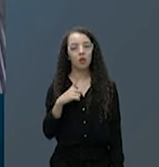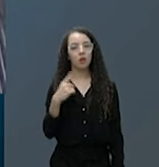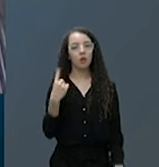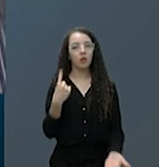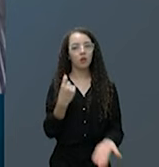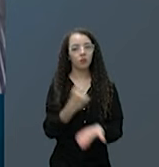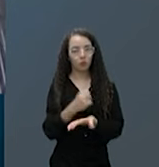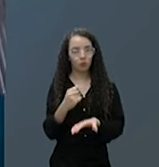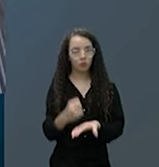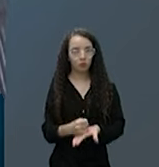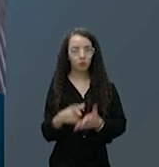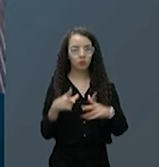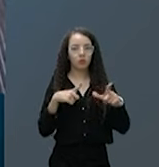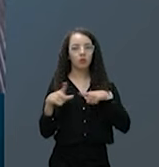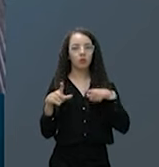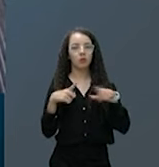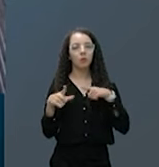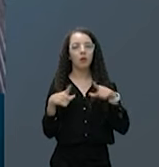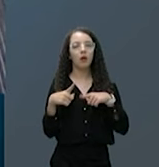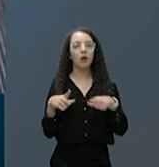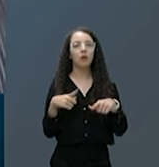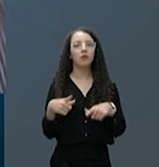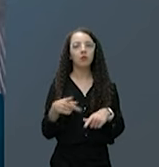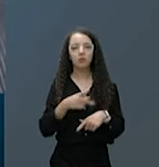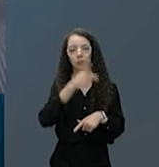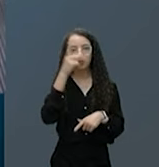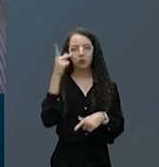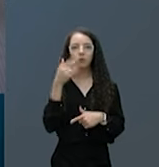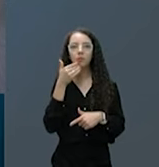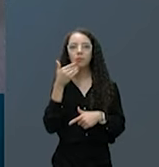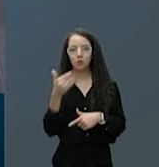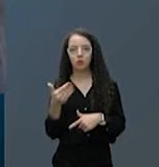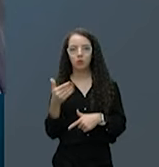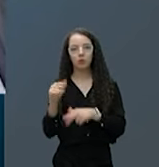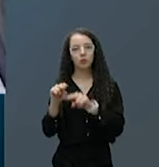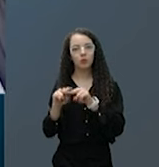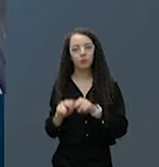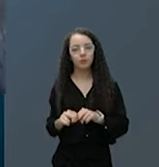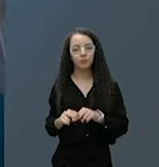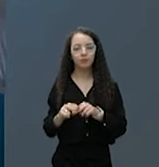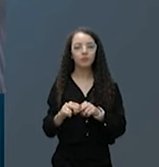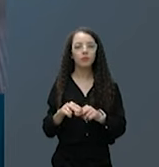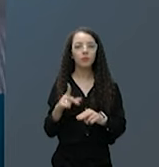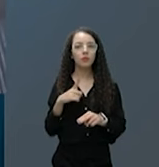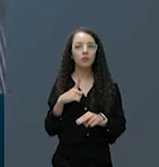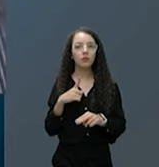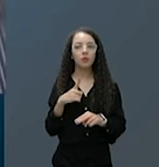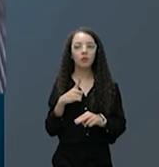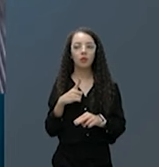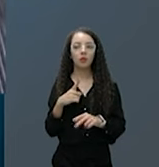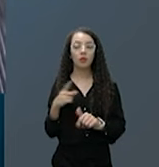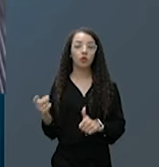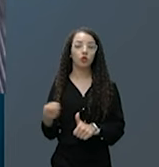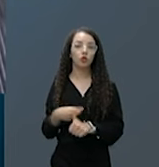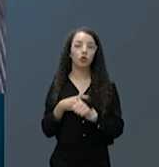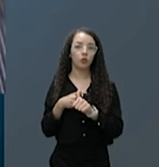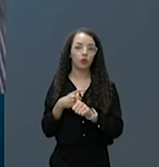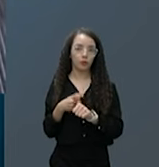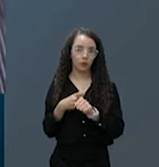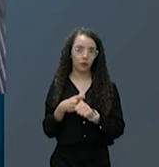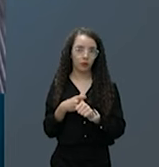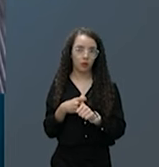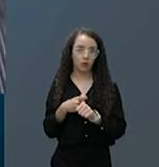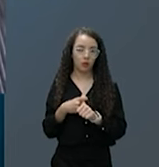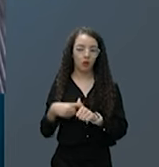trabalho. As requerentes, por elas em si consideradas, formam a parte devedora em ação trabalhista porque